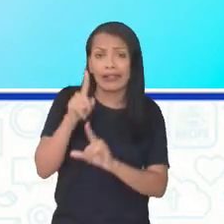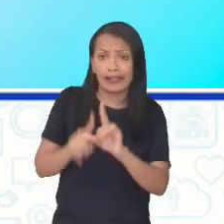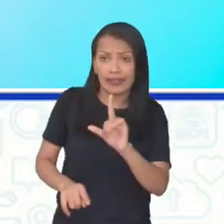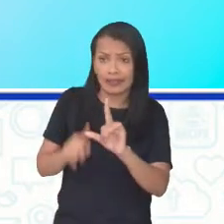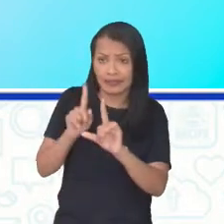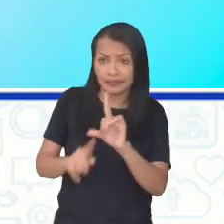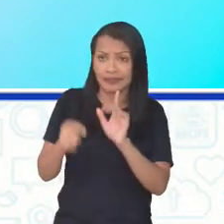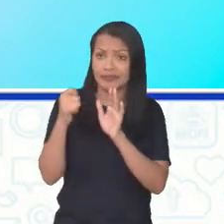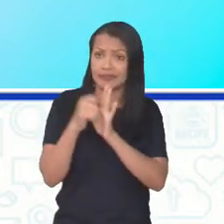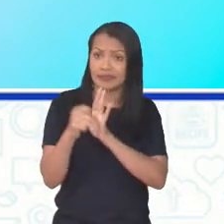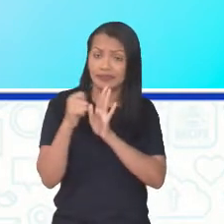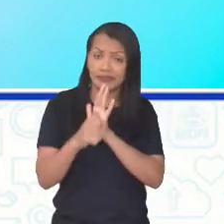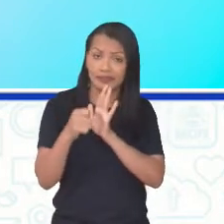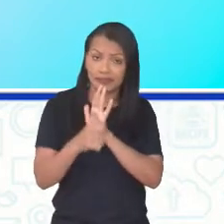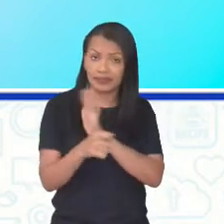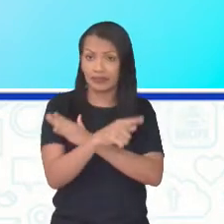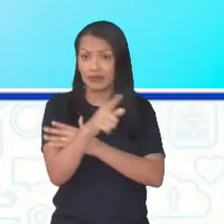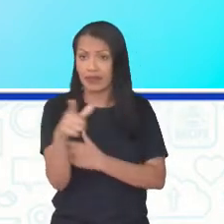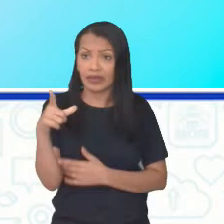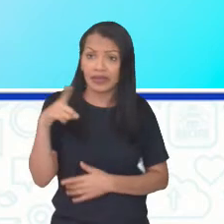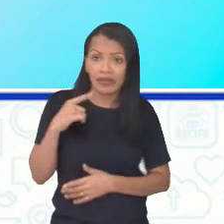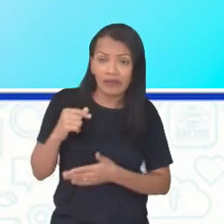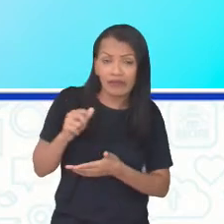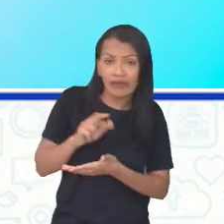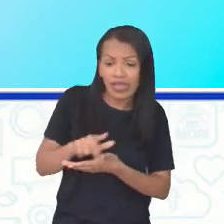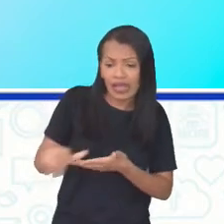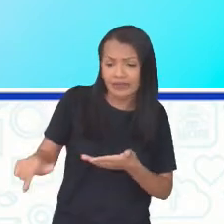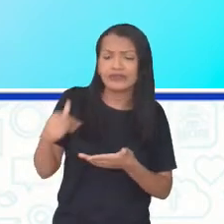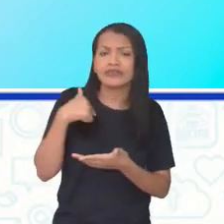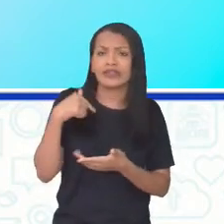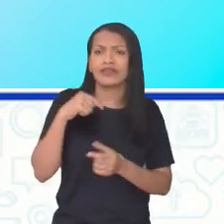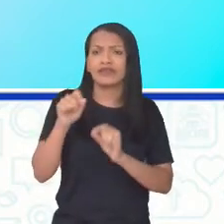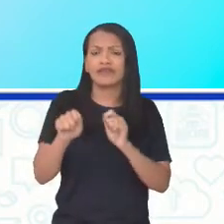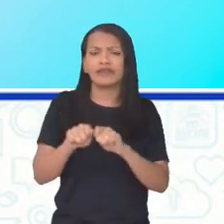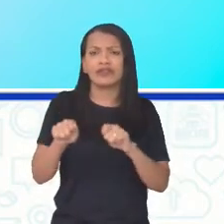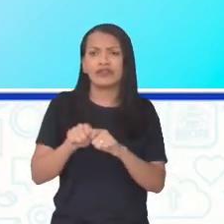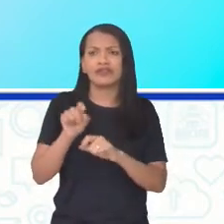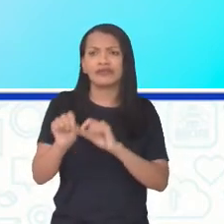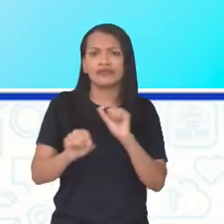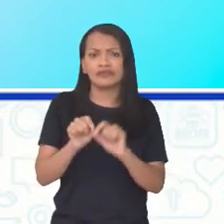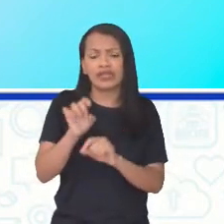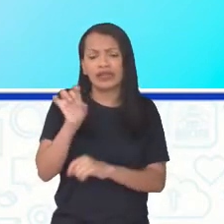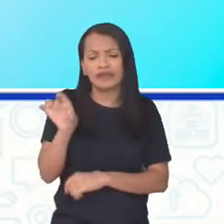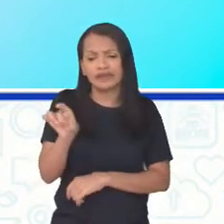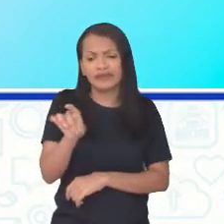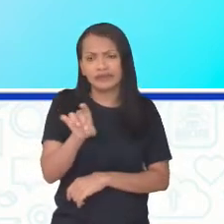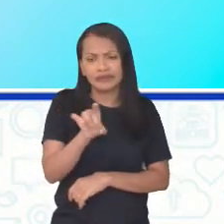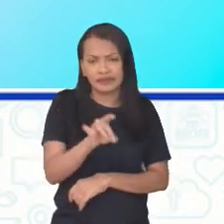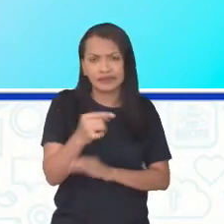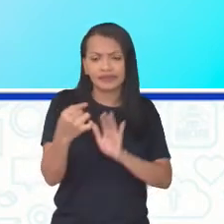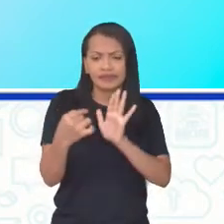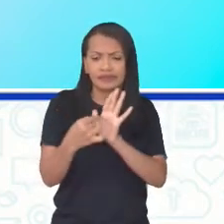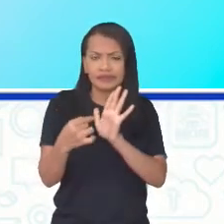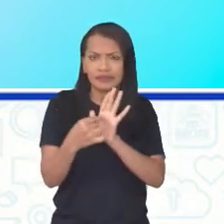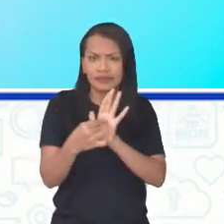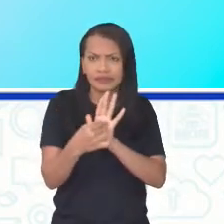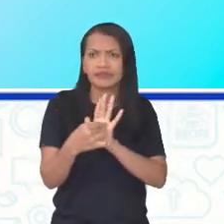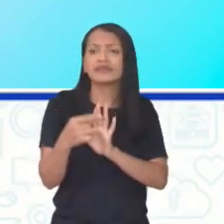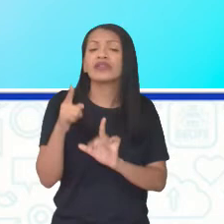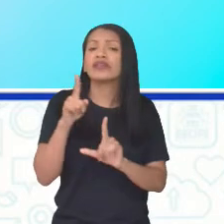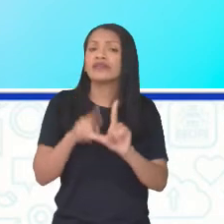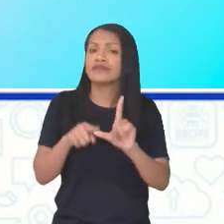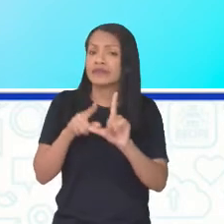na escrita em Braille. E aí você tem as variações, são formadas por cada símbolo, professora Patrícia? Cada